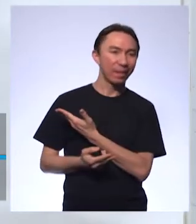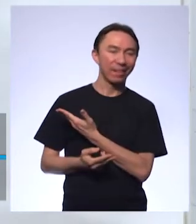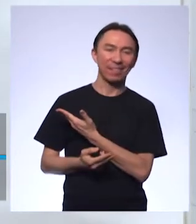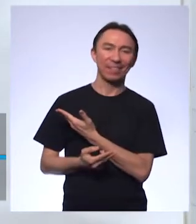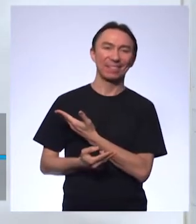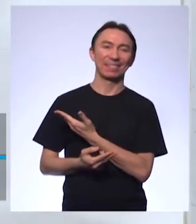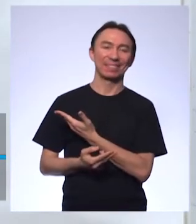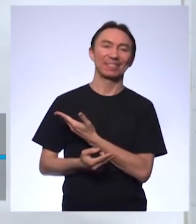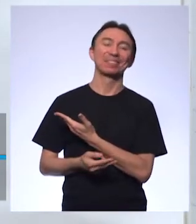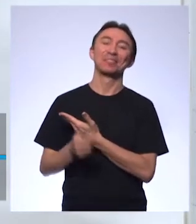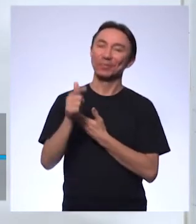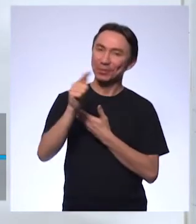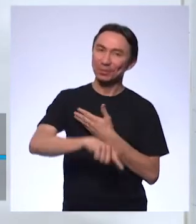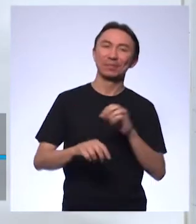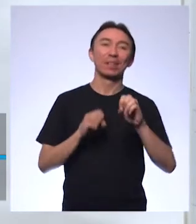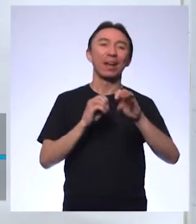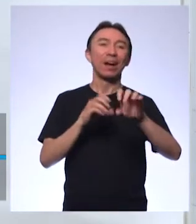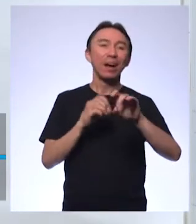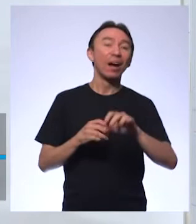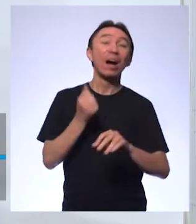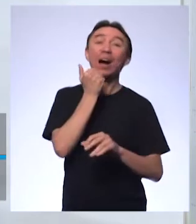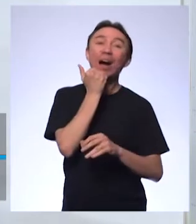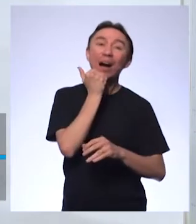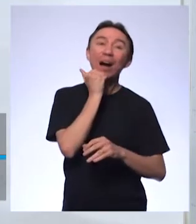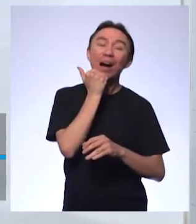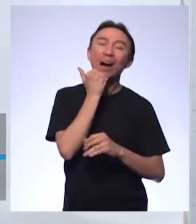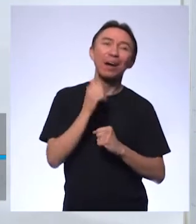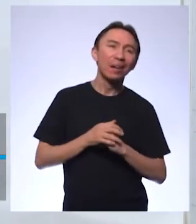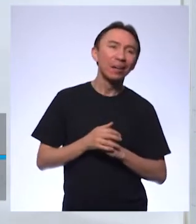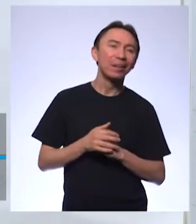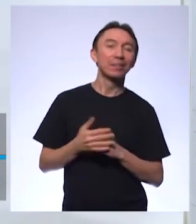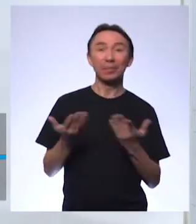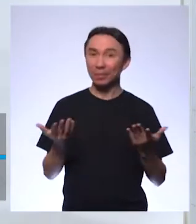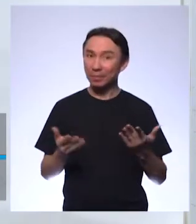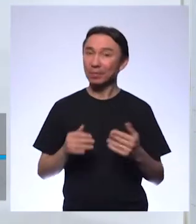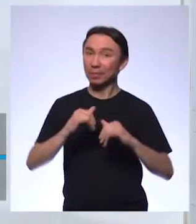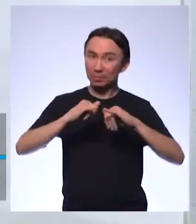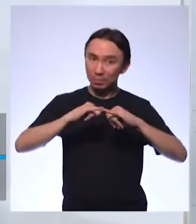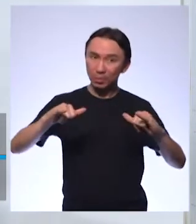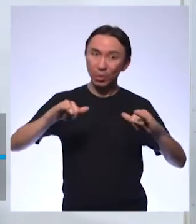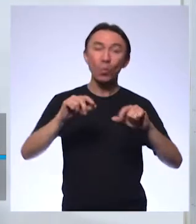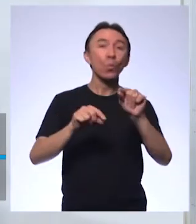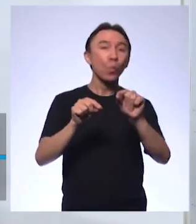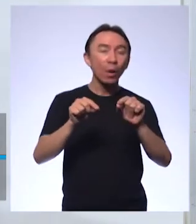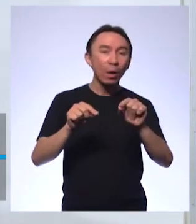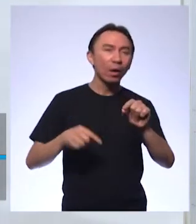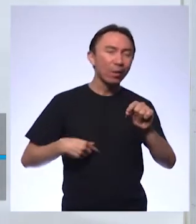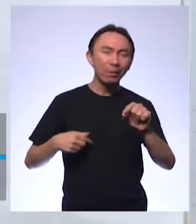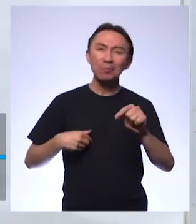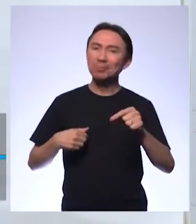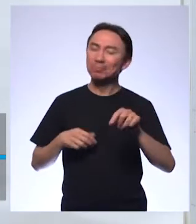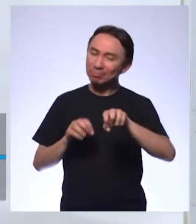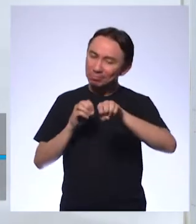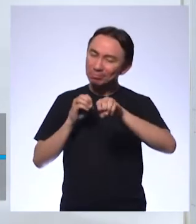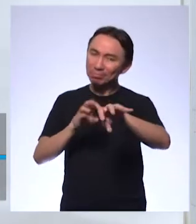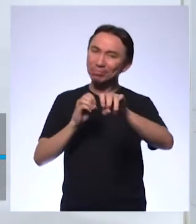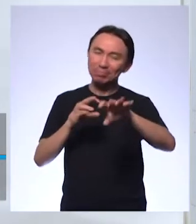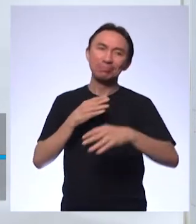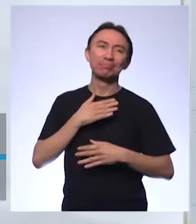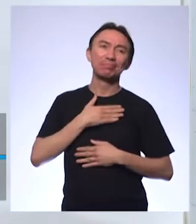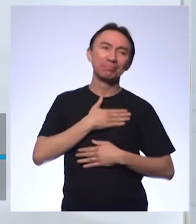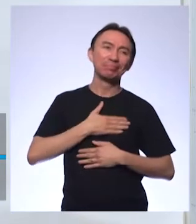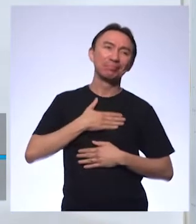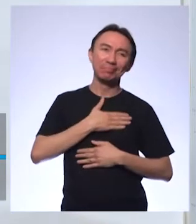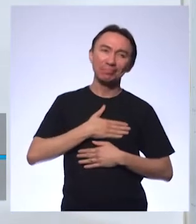uma aula de ciências. Eu quero dizer que é uma honra muito grande estar aqui dando essa aula para vocês, eu que sou